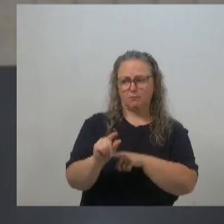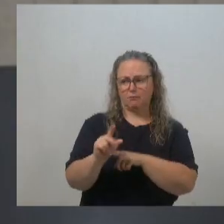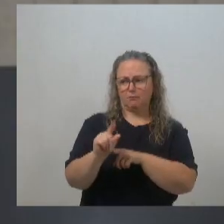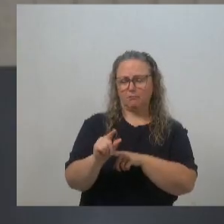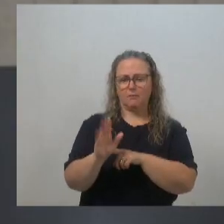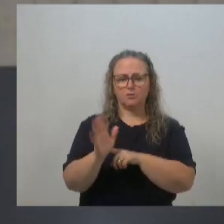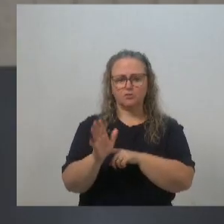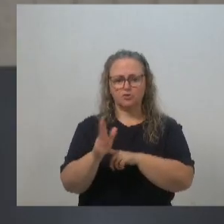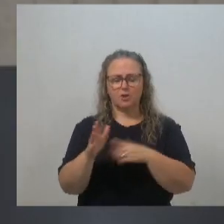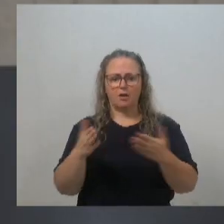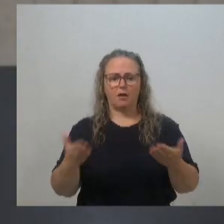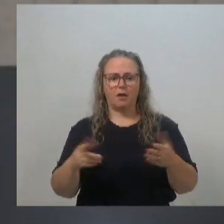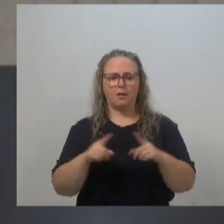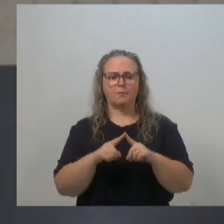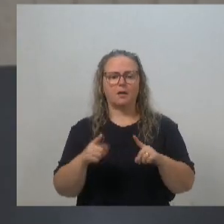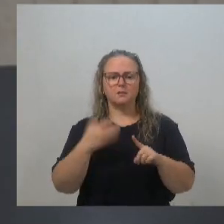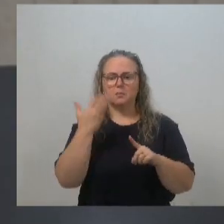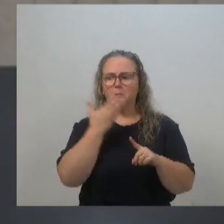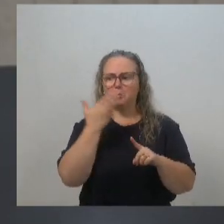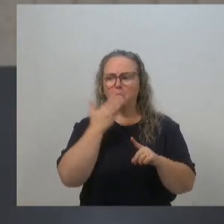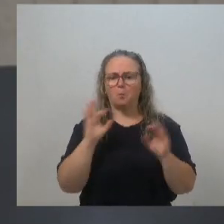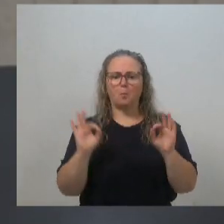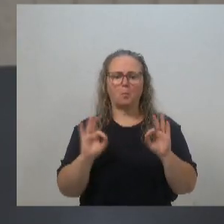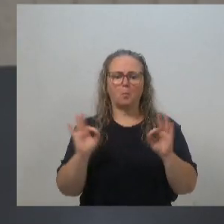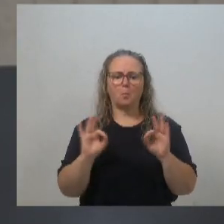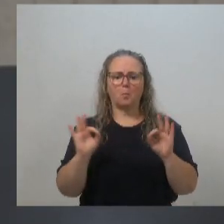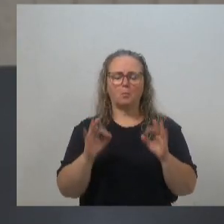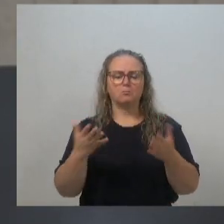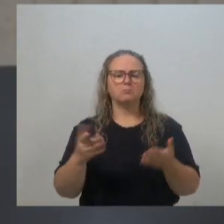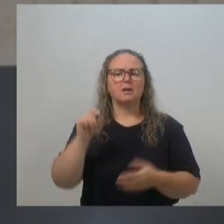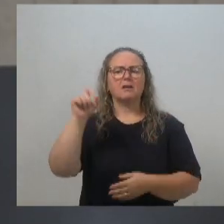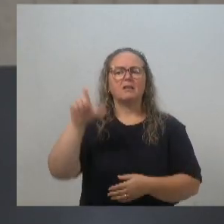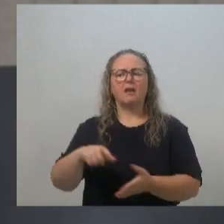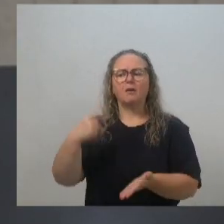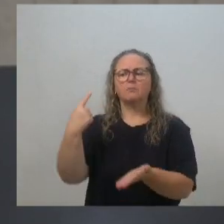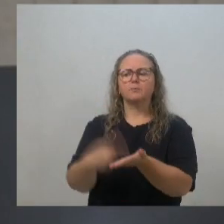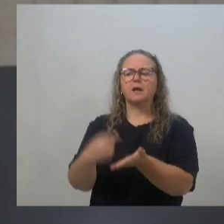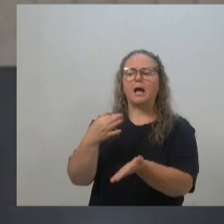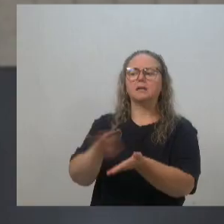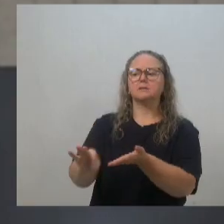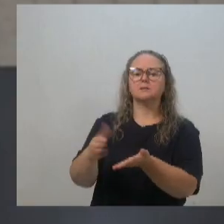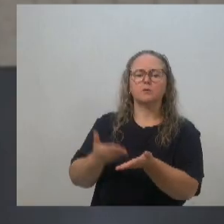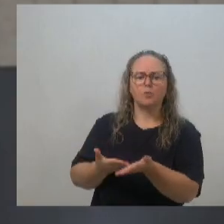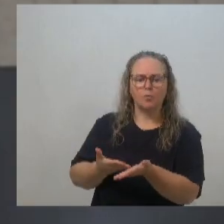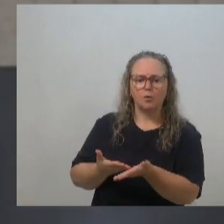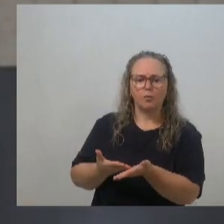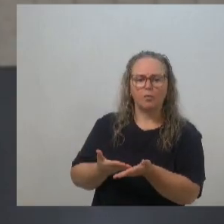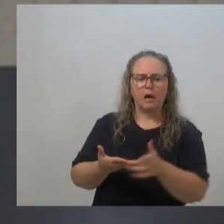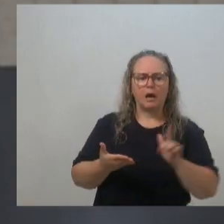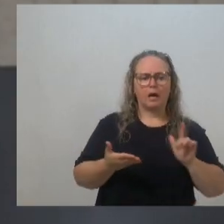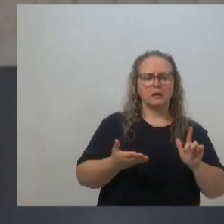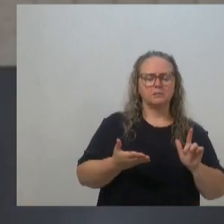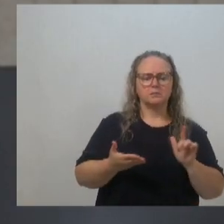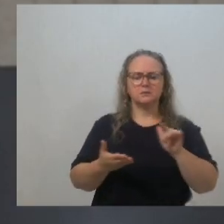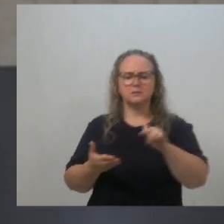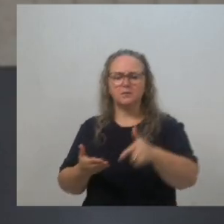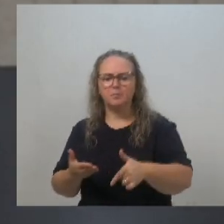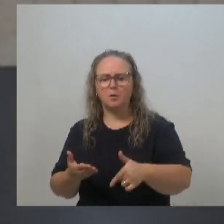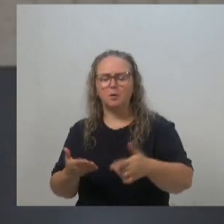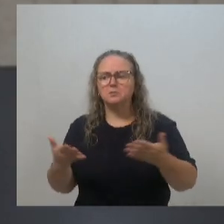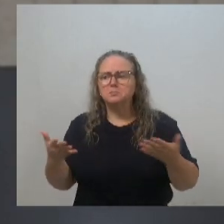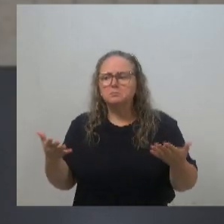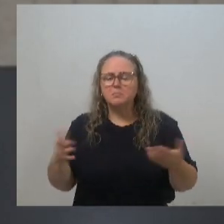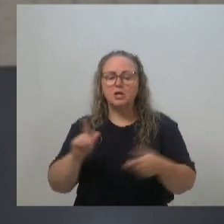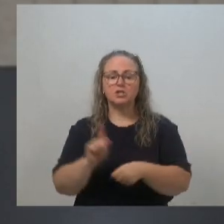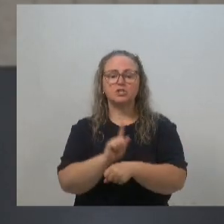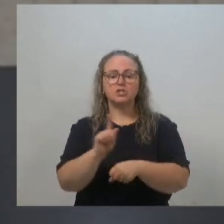seria implantado pelo município de Blumenau. E alguém firmou esse compromisso e aquela gestão e a gestão posterior, ou as gestões posteriores, não